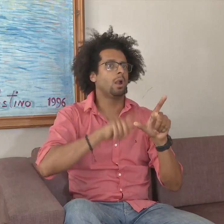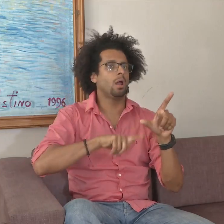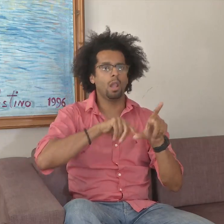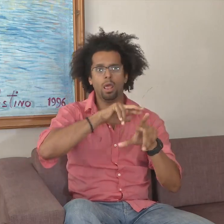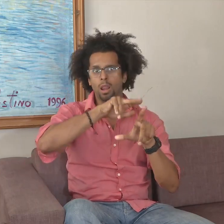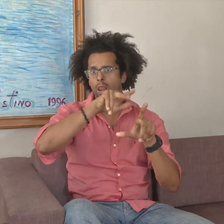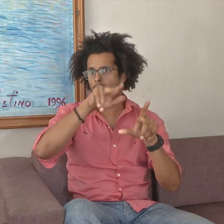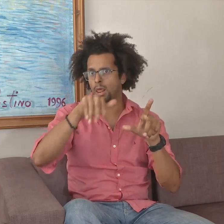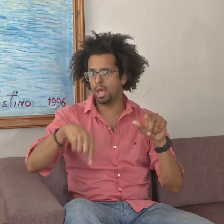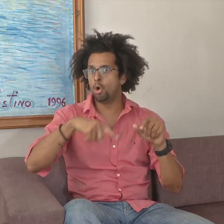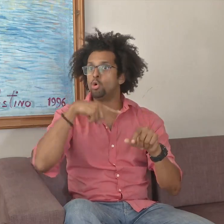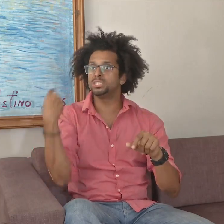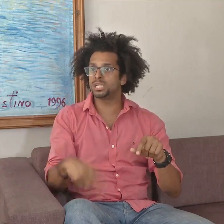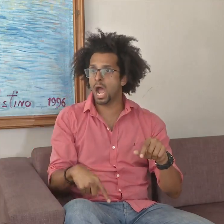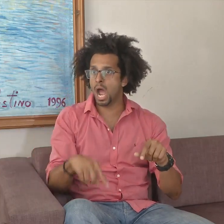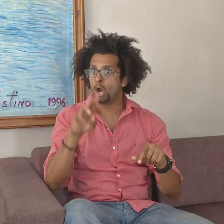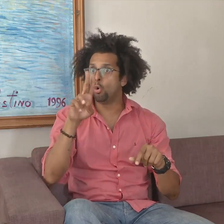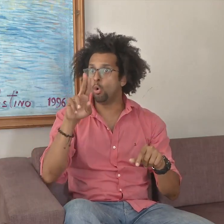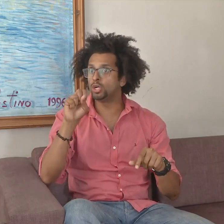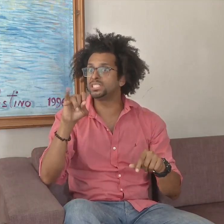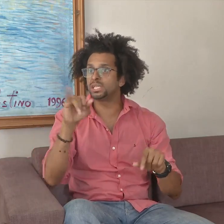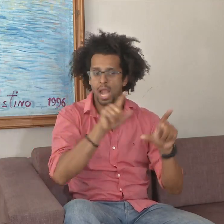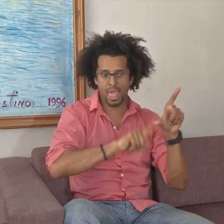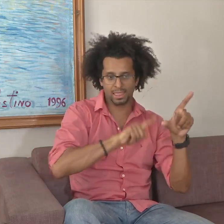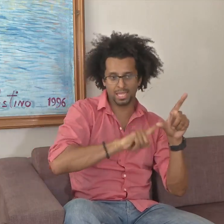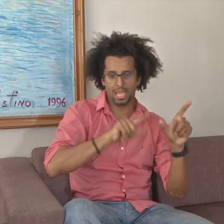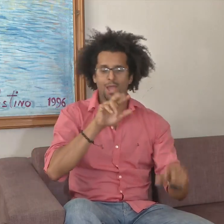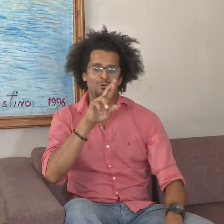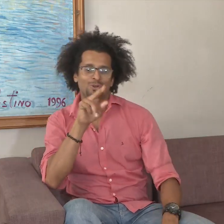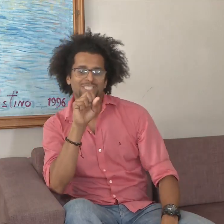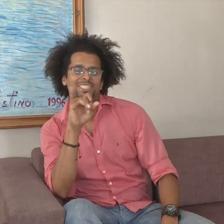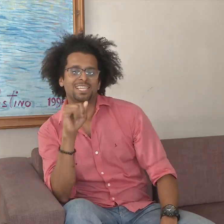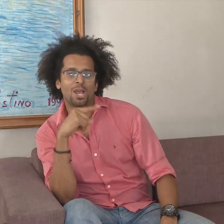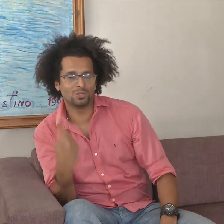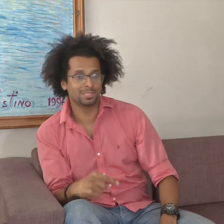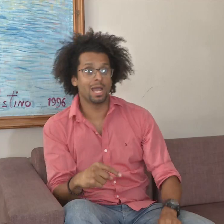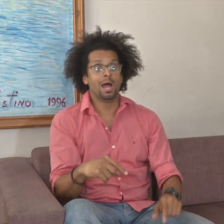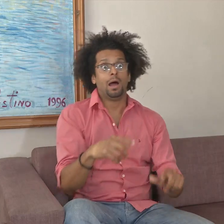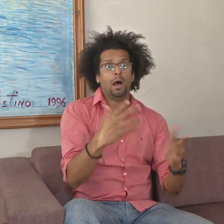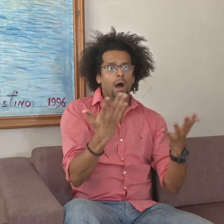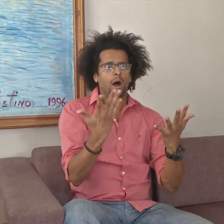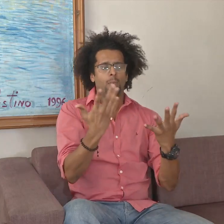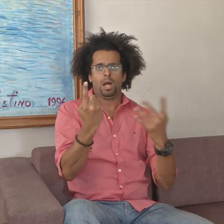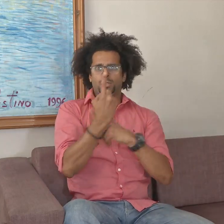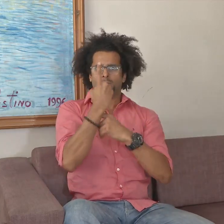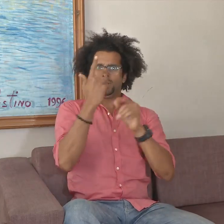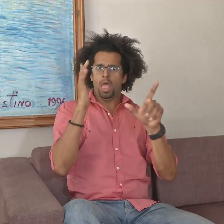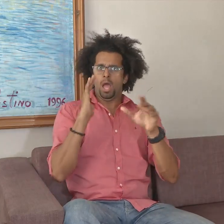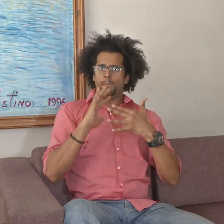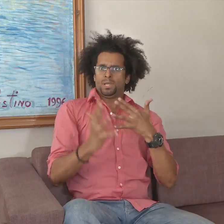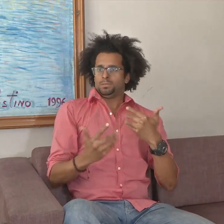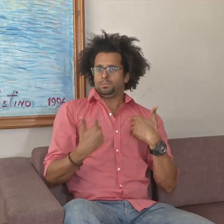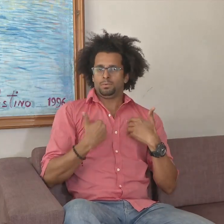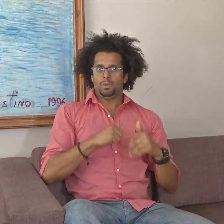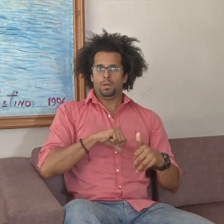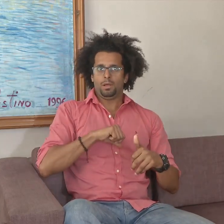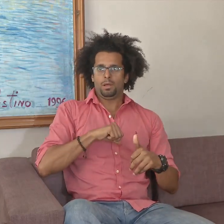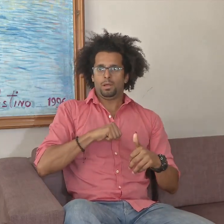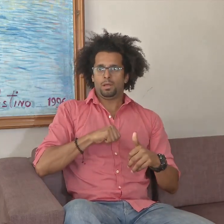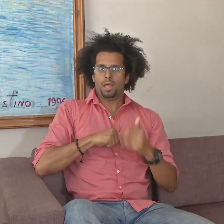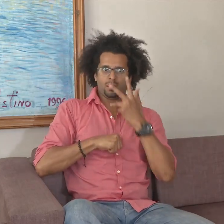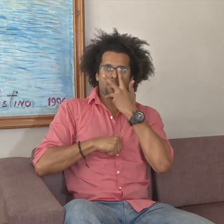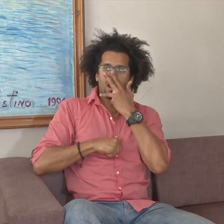em russo, na língua russa. Mas a primeira vez que eu vi o Letras Libras, isso me ajudou